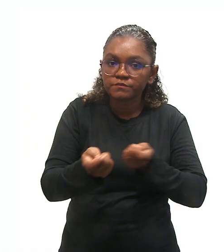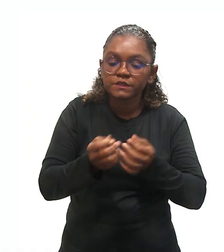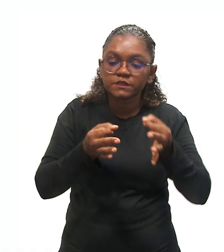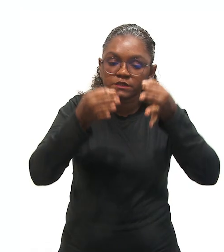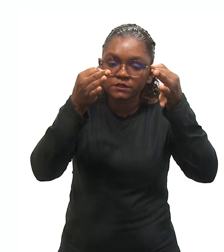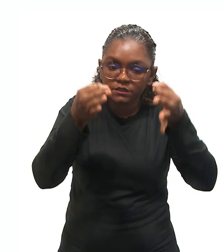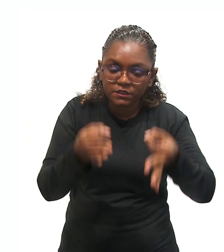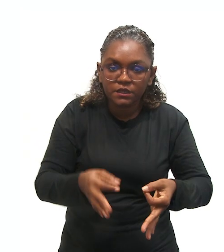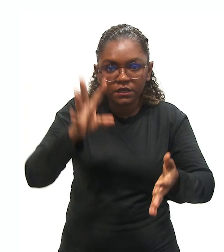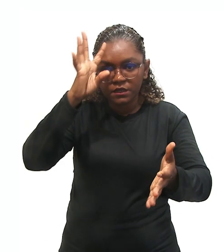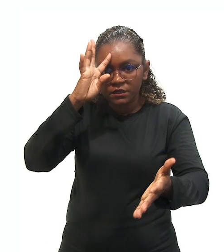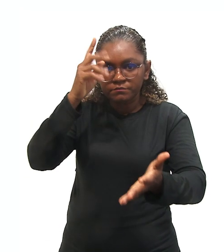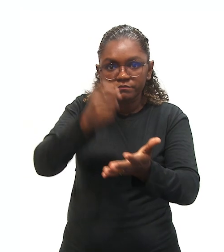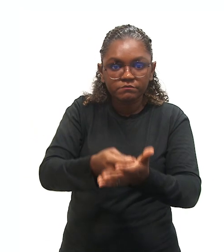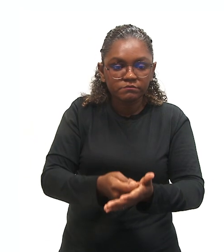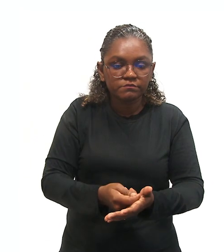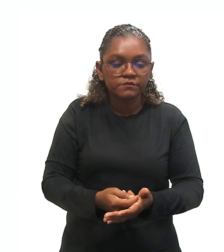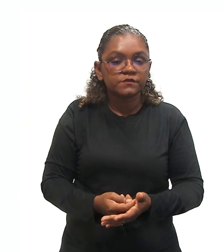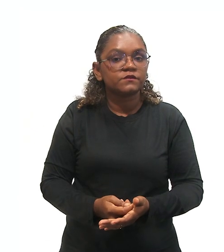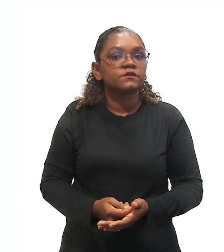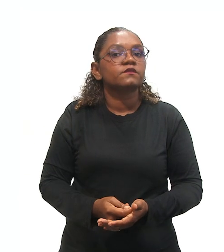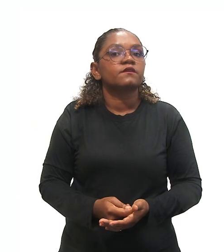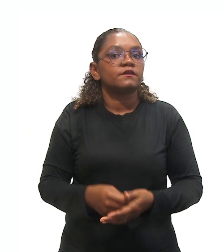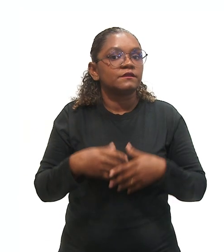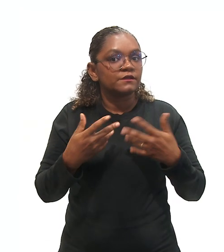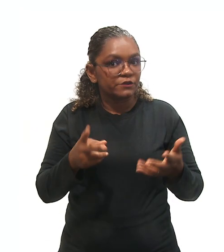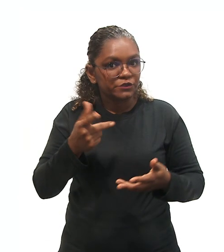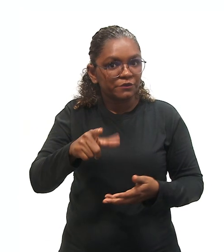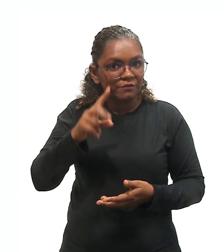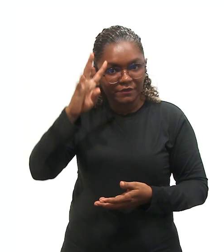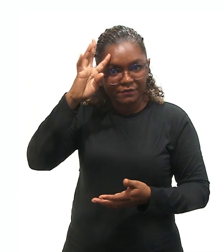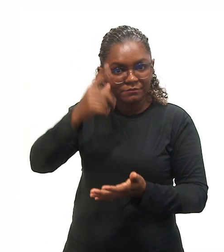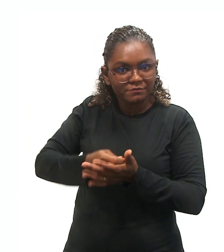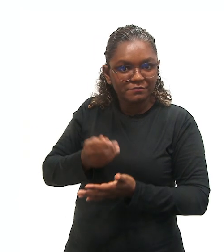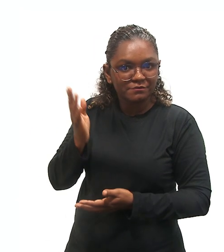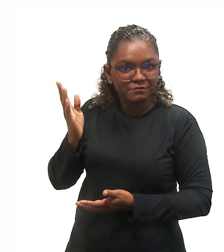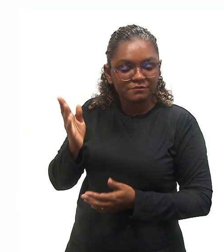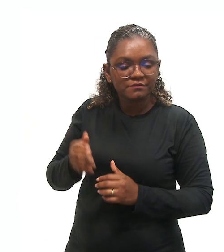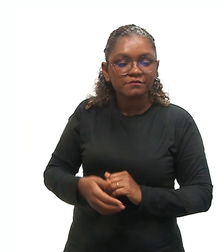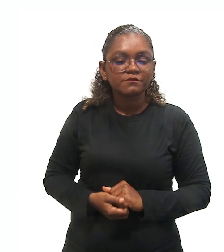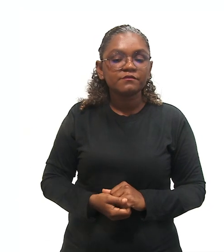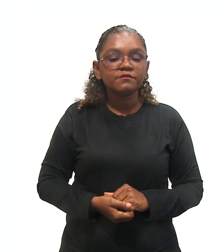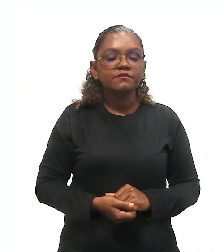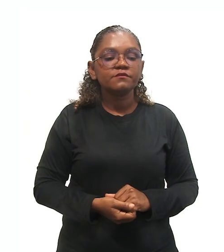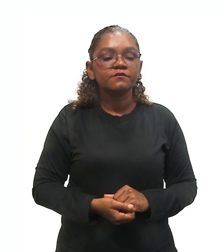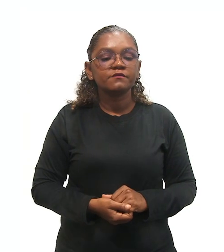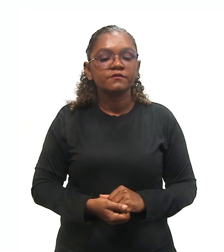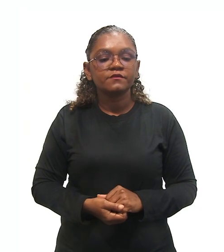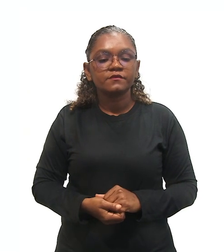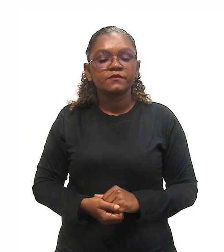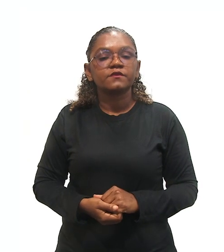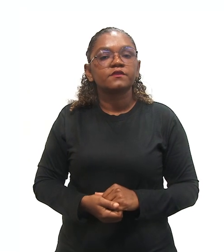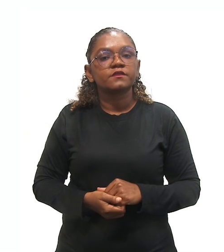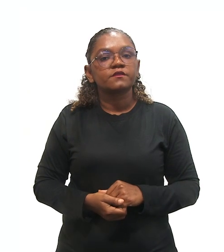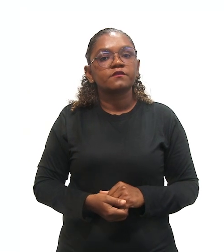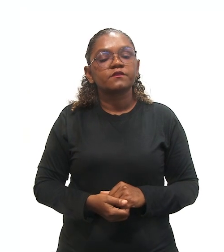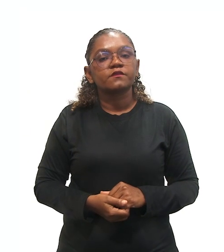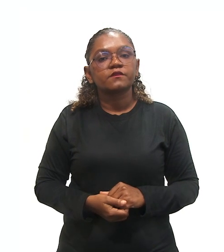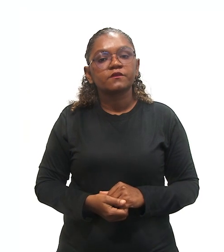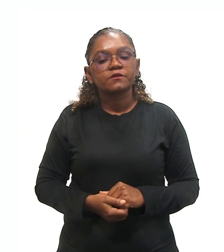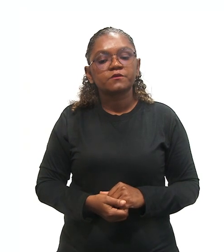social e adequada tomada de decisão. Eita, tomada de decisão aqui de novo. Tá? E é